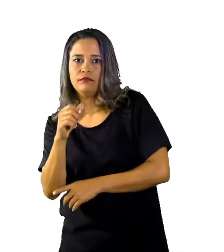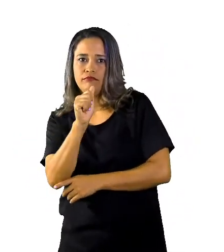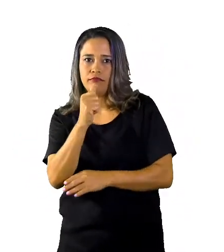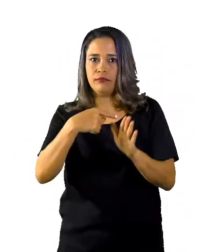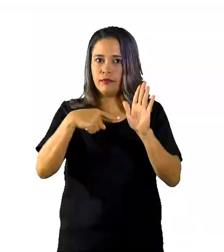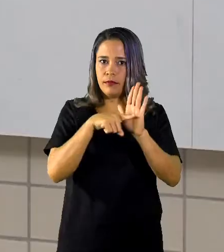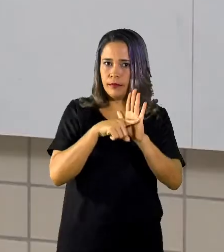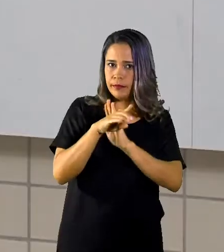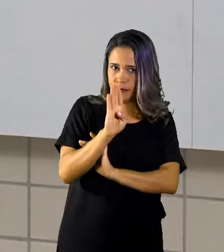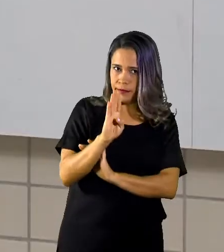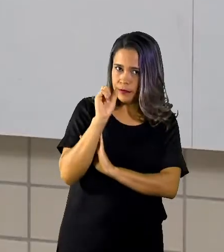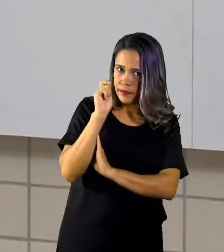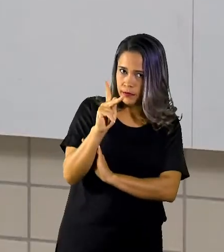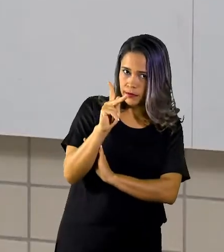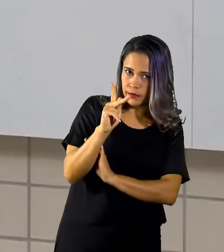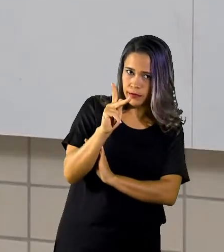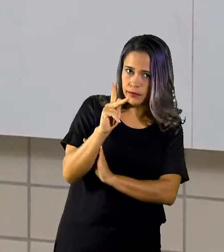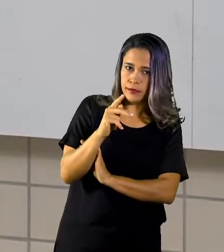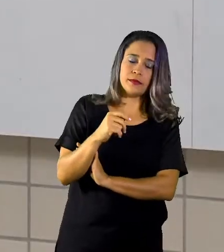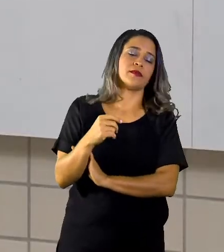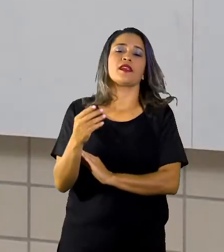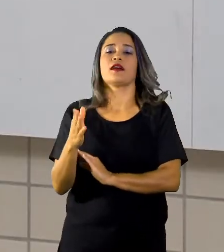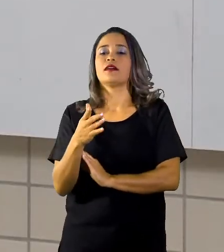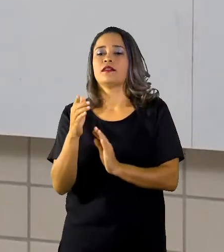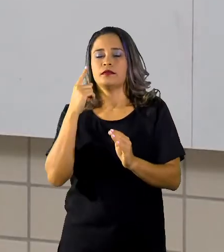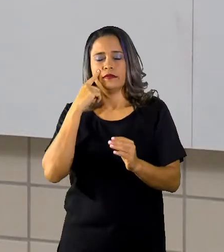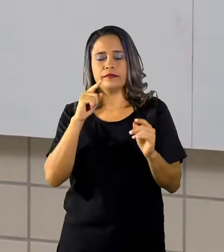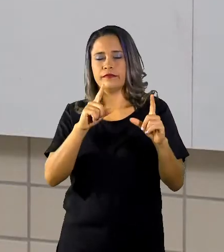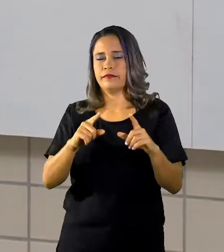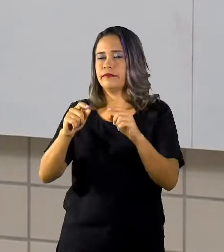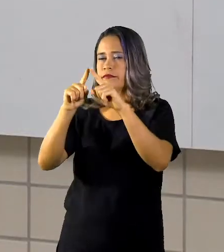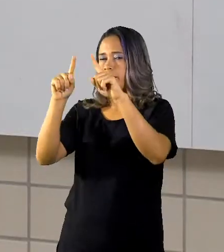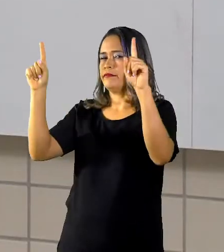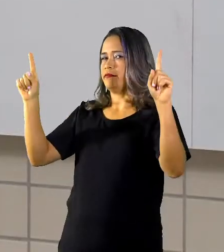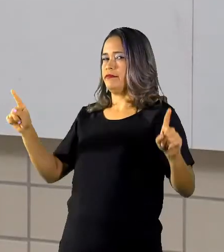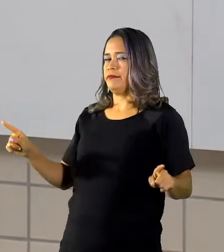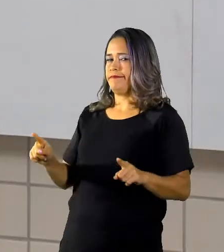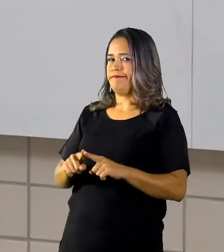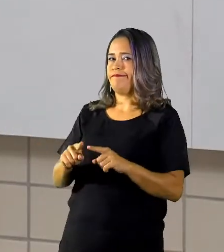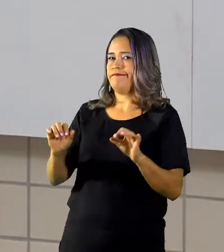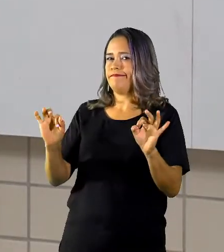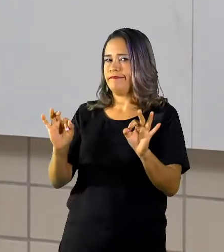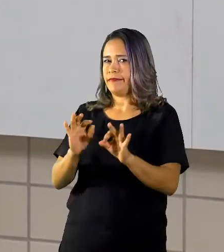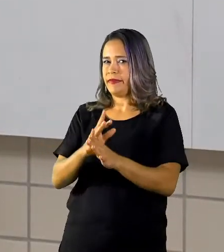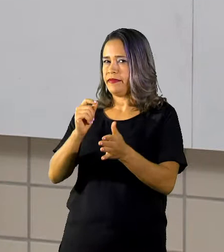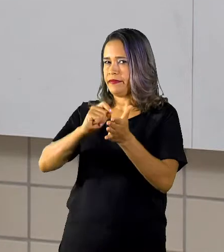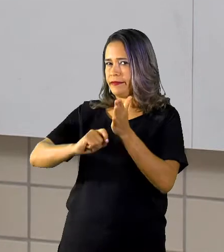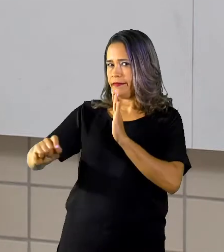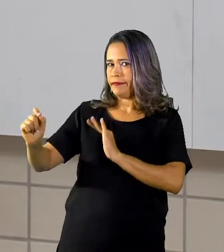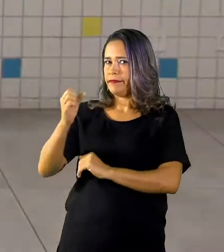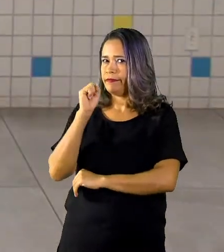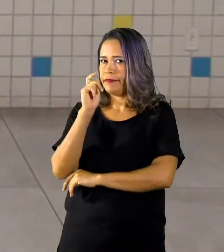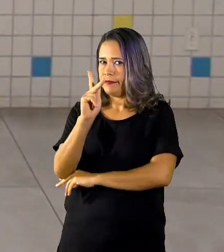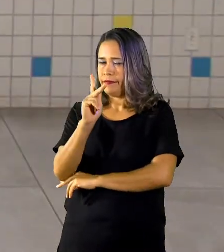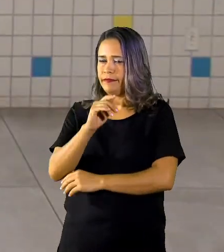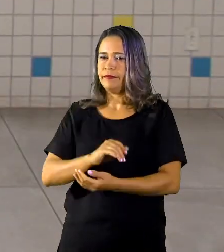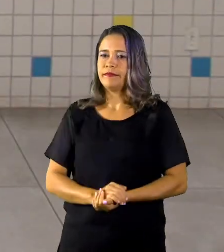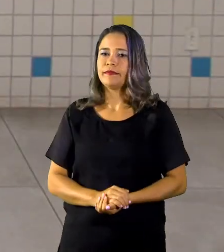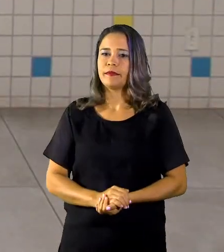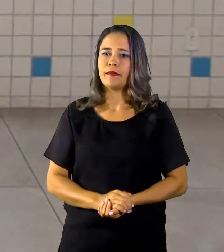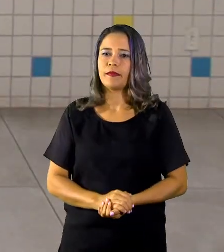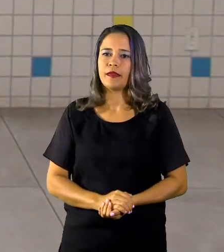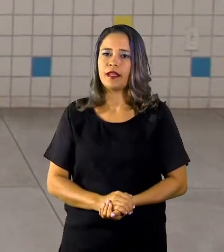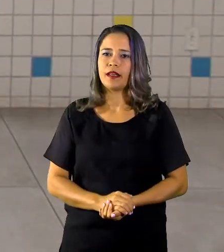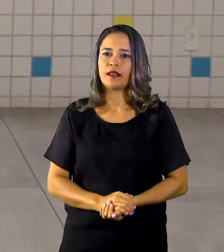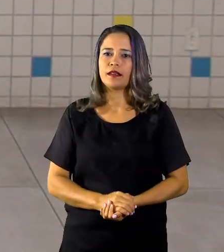B, ok? Nós vamos então para a lousa para a gente verificar como que faz todo esse procedimento, certinho? Muito bem, pessoal, então